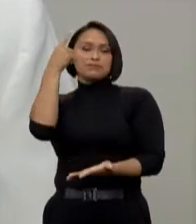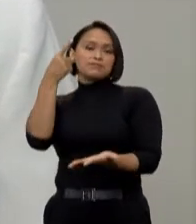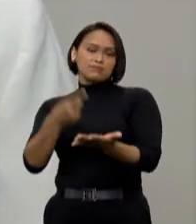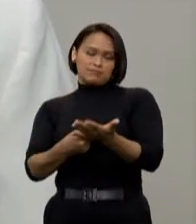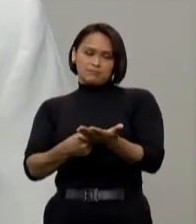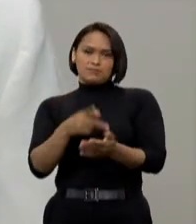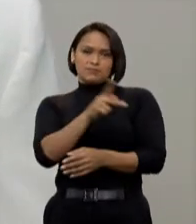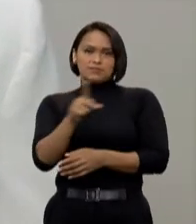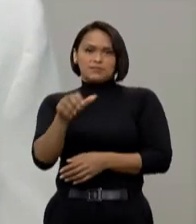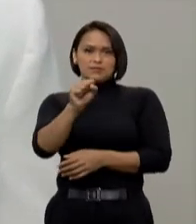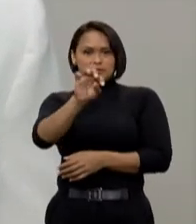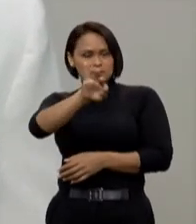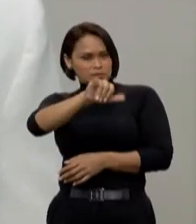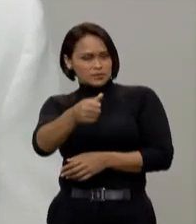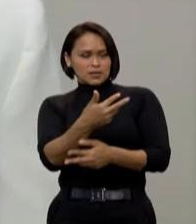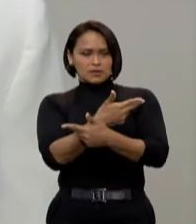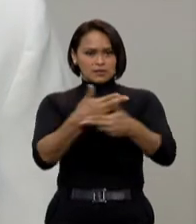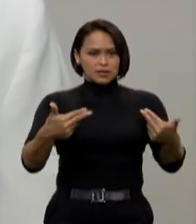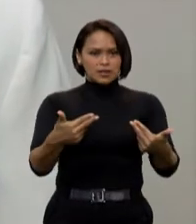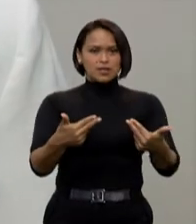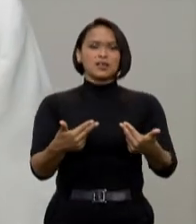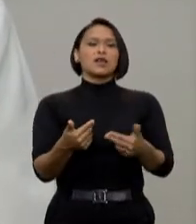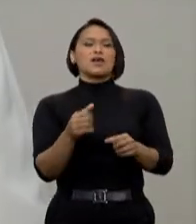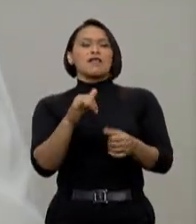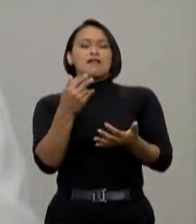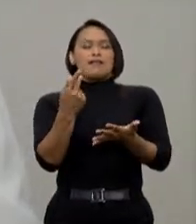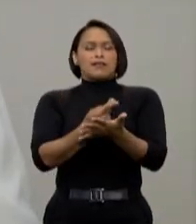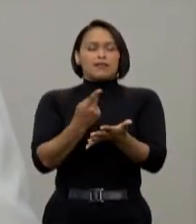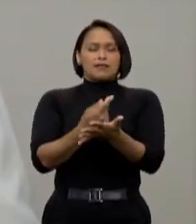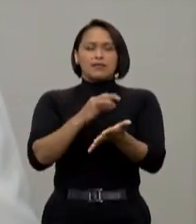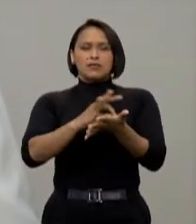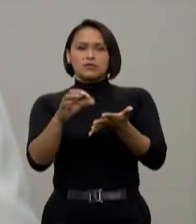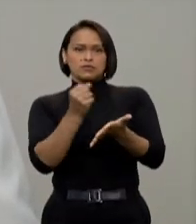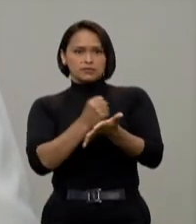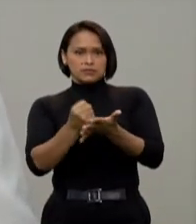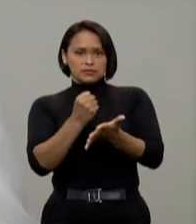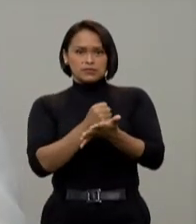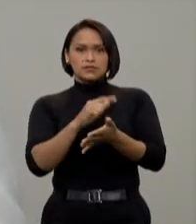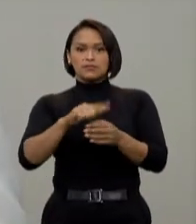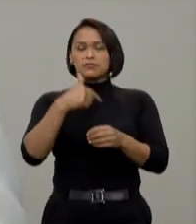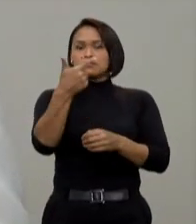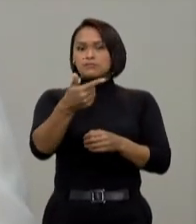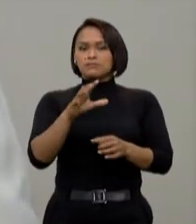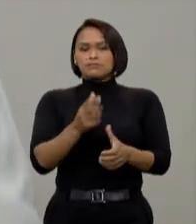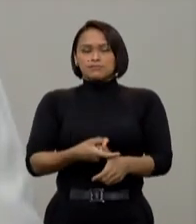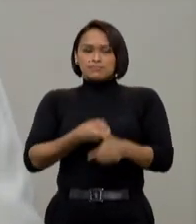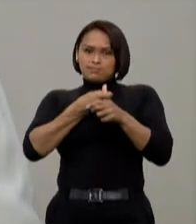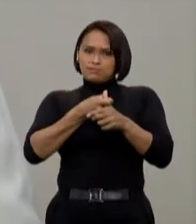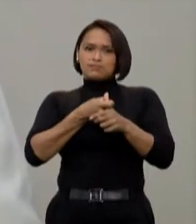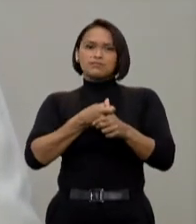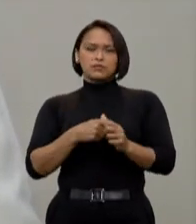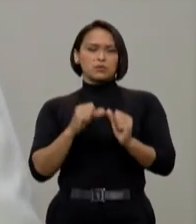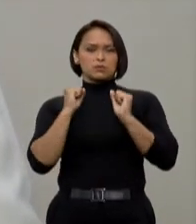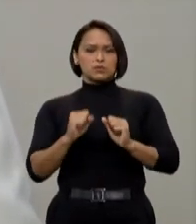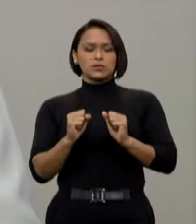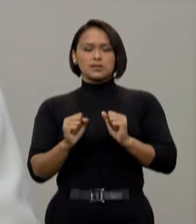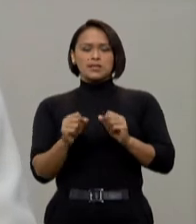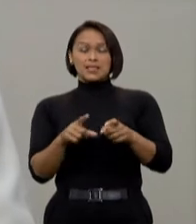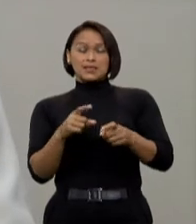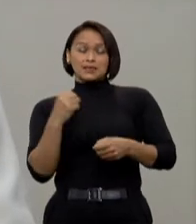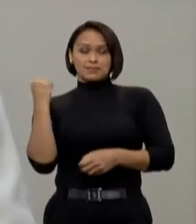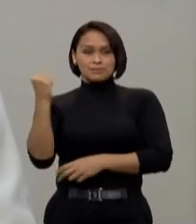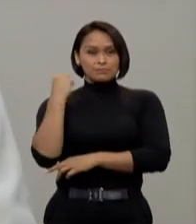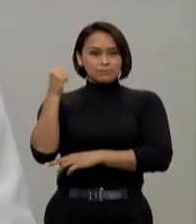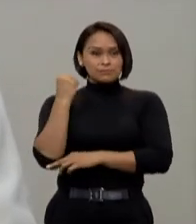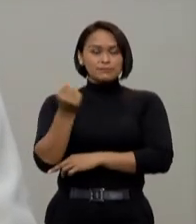STJ considerou, entre outras coisas, os indícios de irregularidades no contrato. Segundo ele, a suspensão da retomada poderia causar